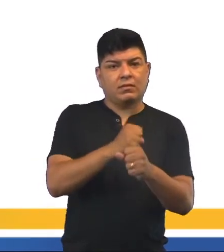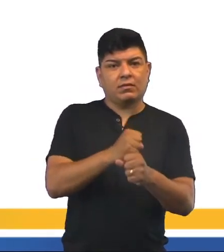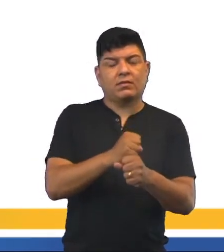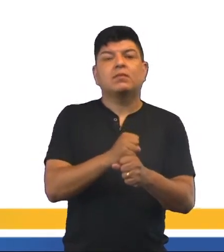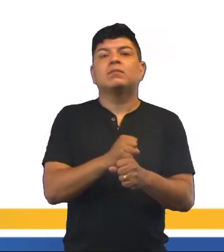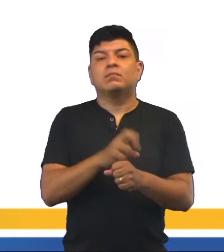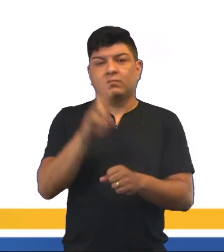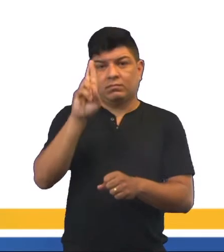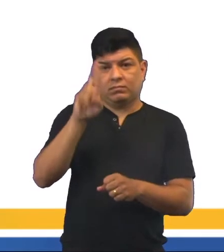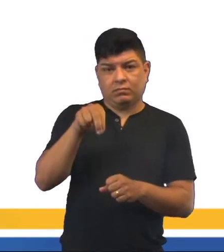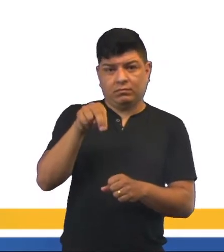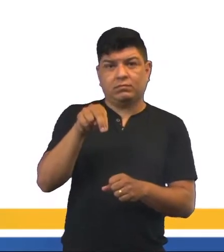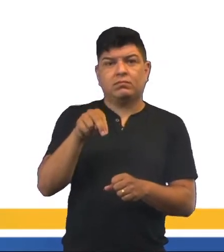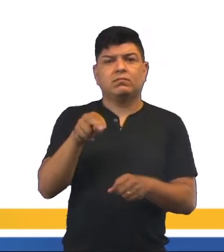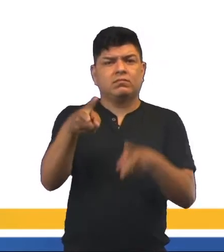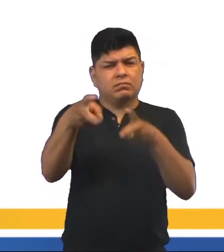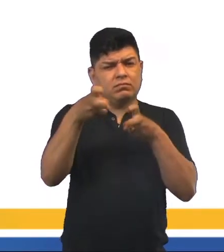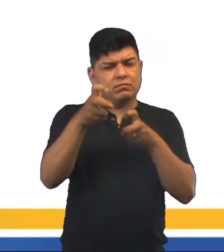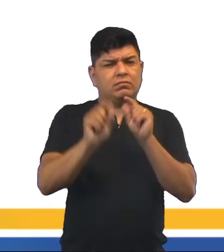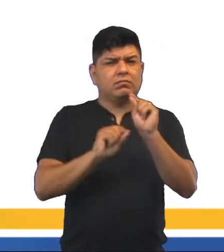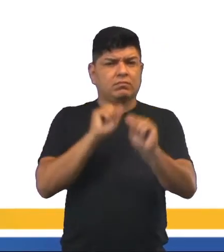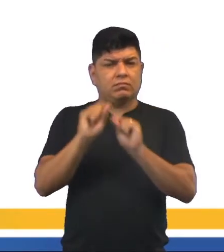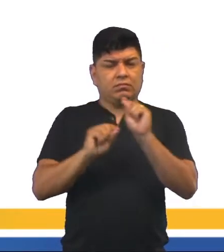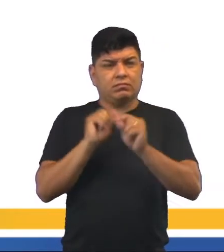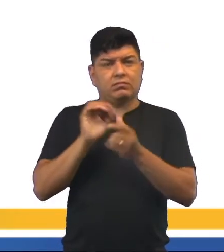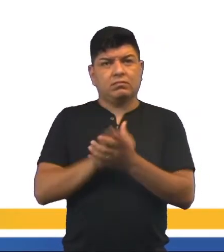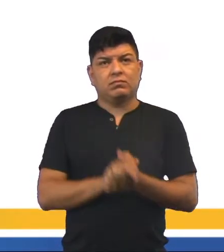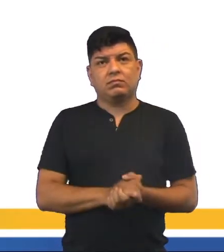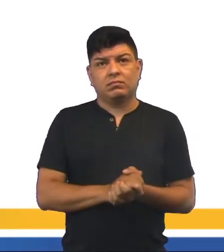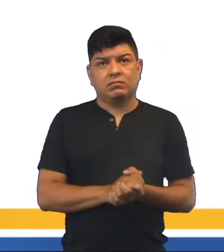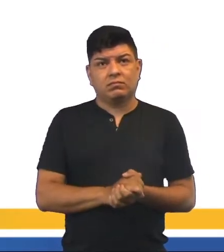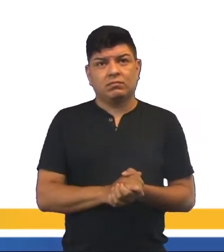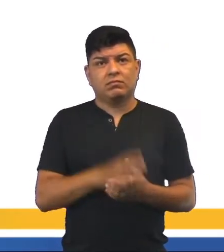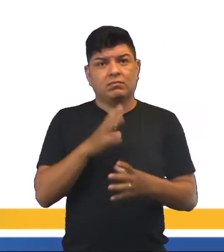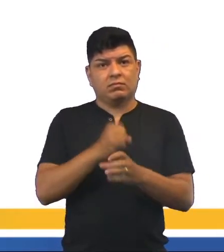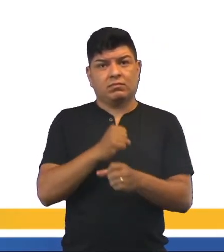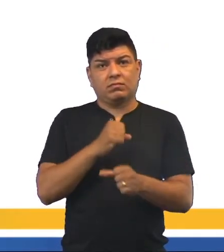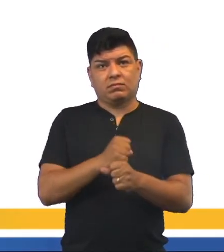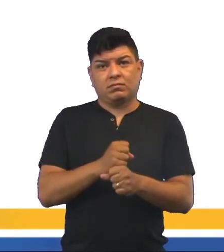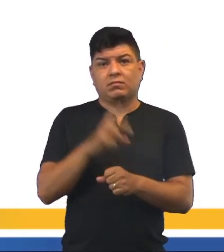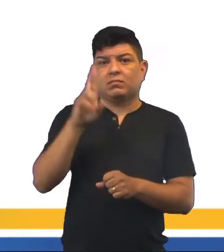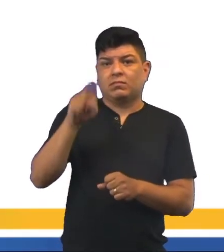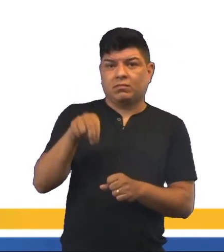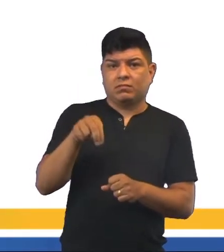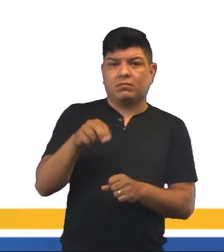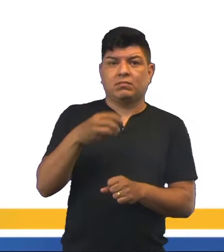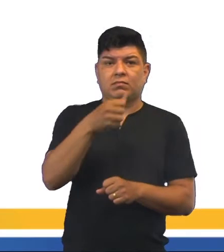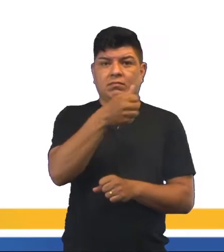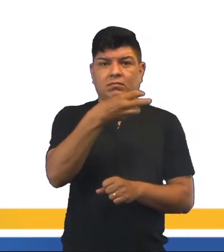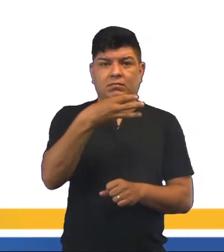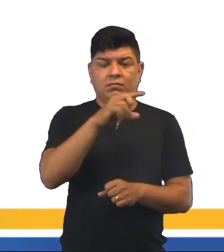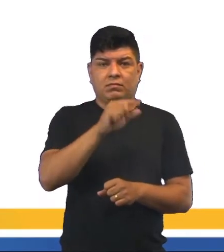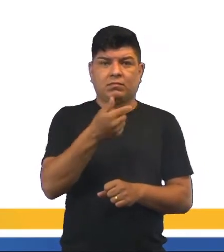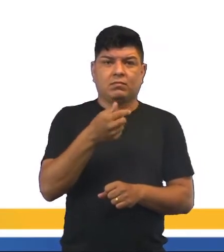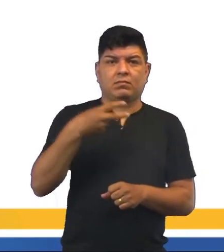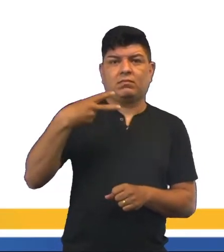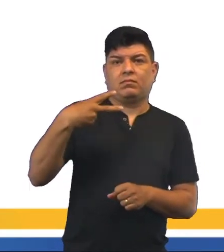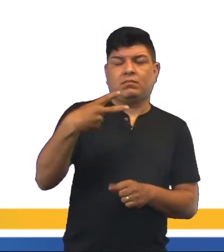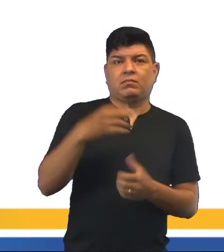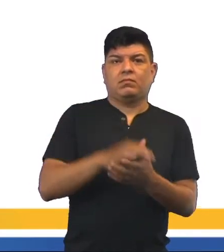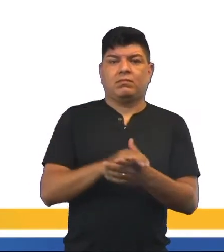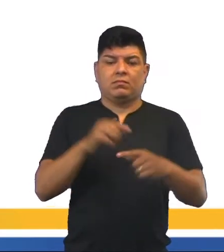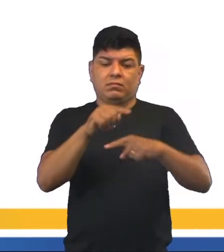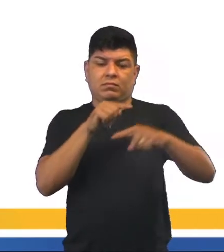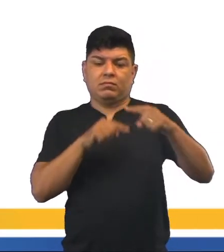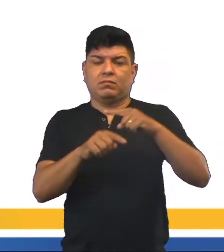Calculando a razão entre esses perímetros, o que eu percebo? Olha aqui, gente. Quando eu vou calcular a razão, 13,2 e divido